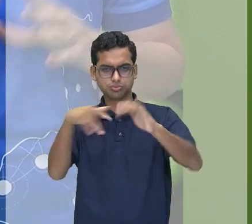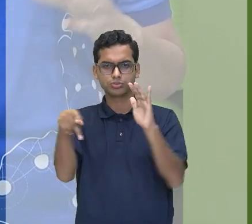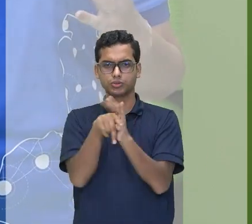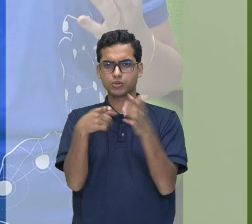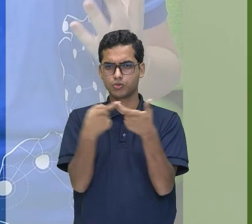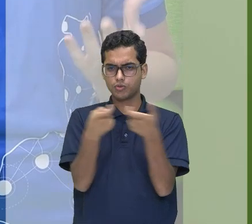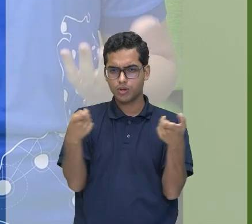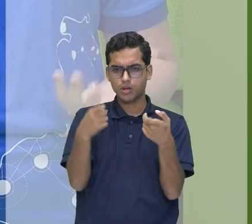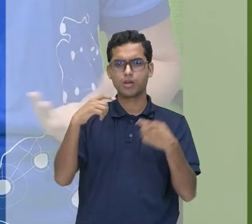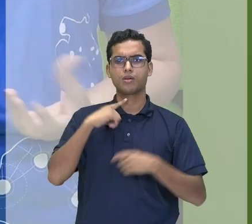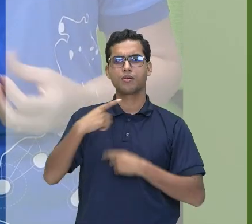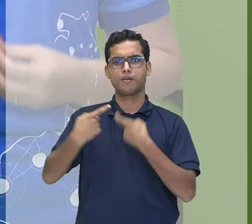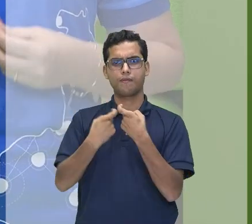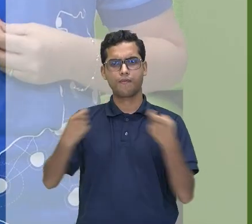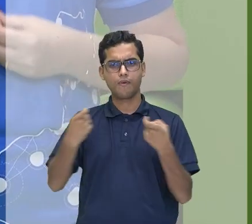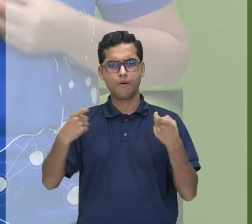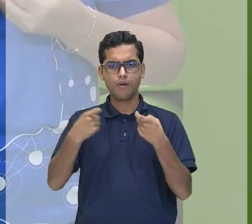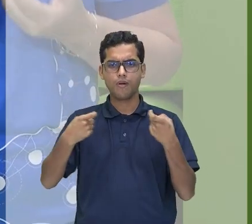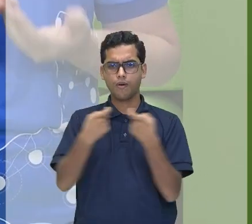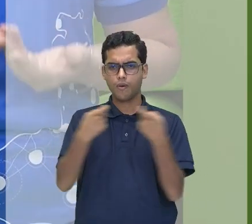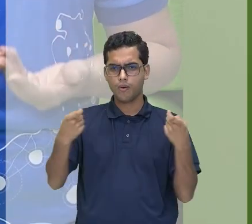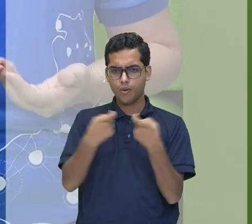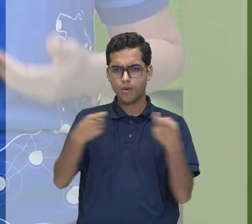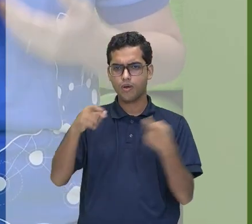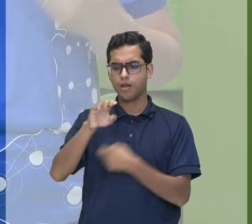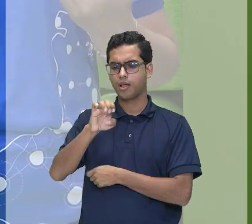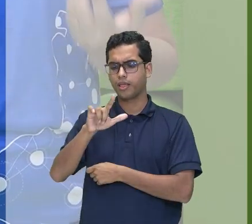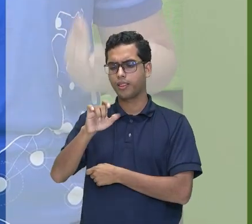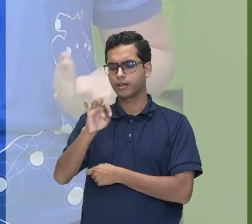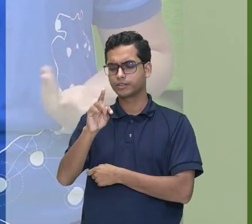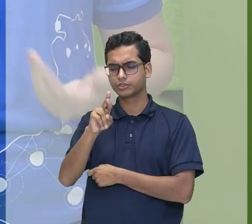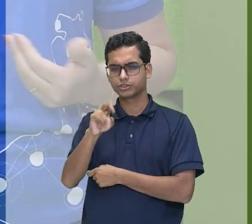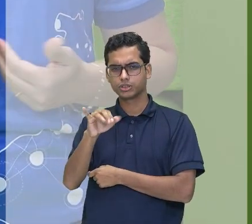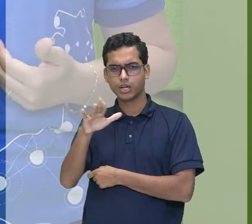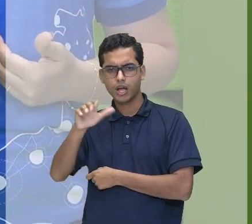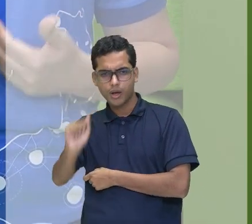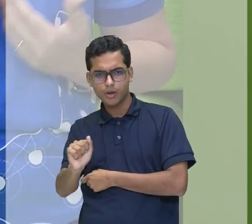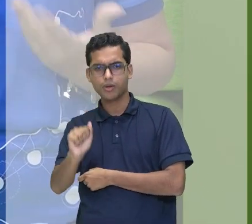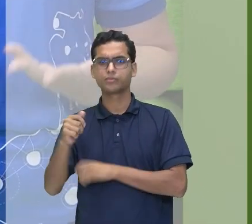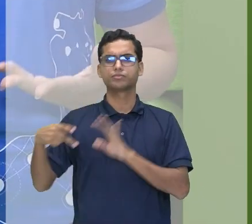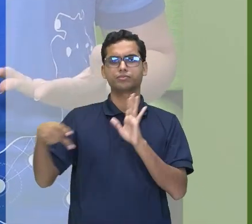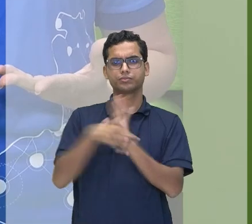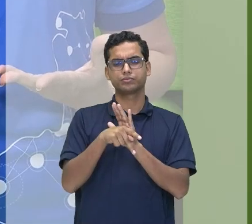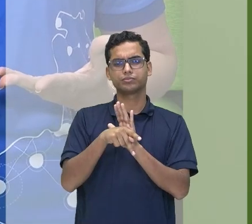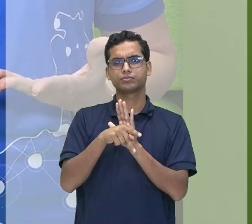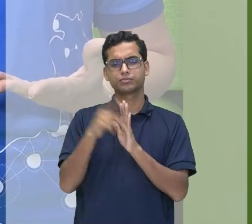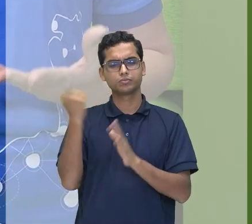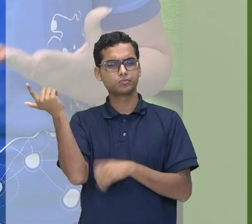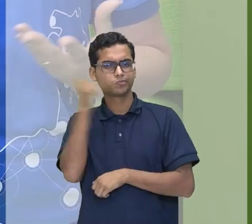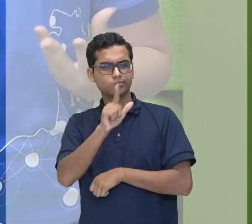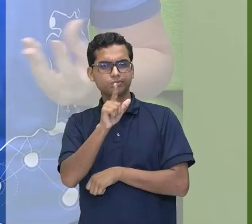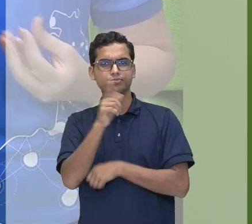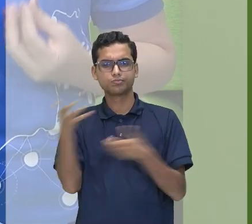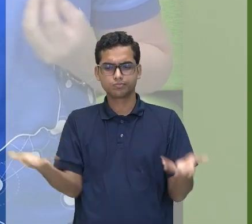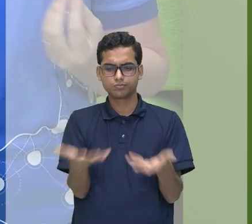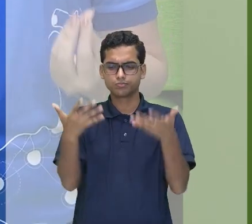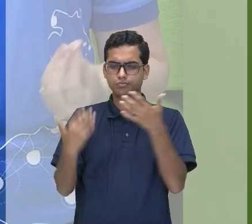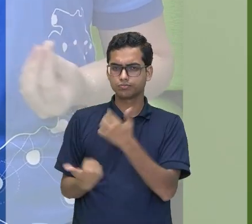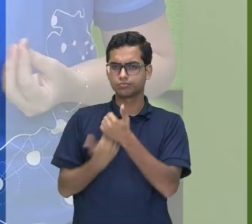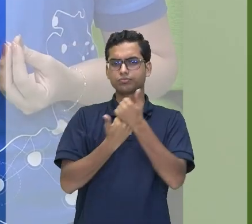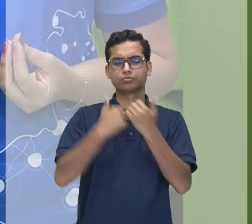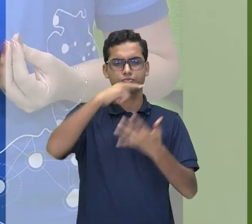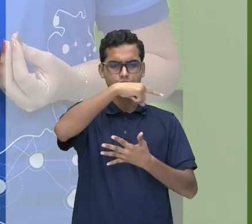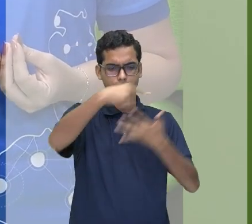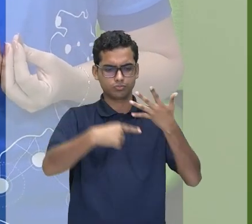conhecer algumas formas, né, de energia que podem aí, né, servir para a gente como exemplo de